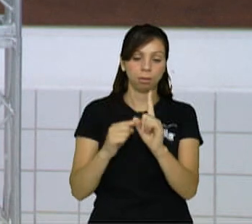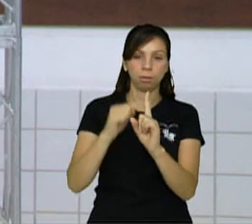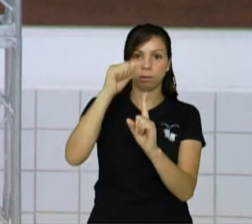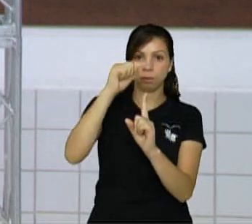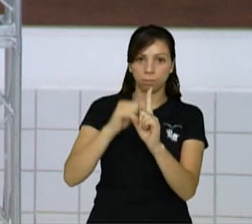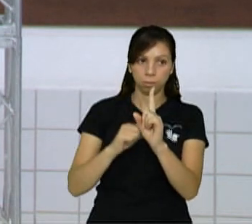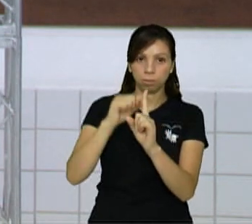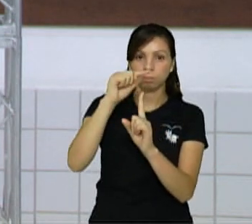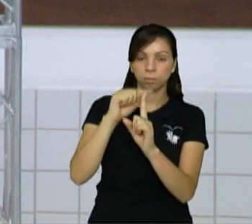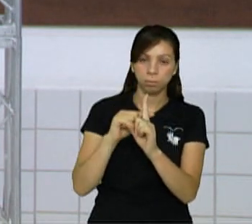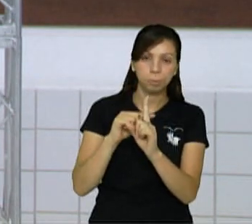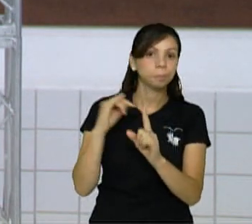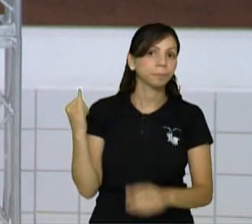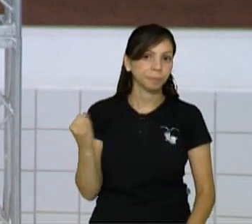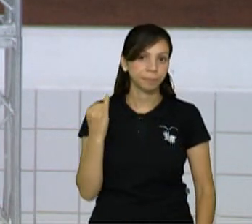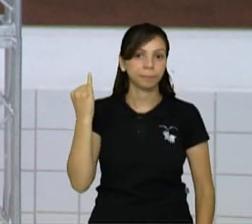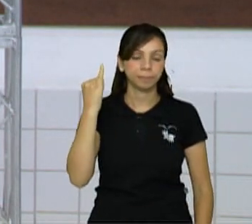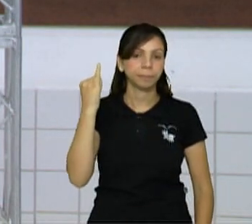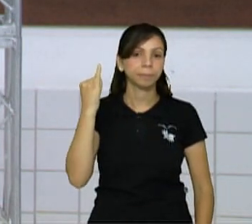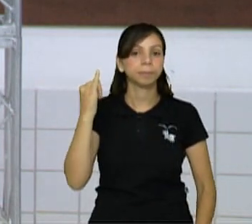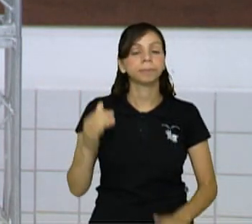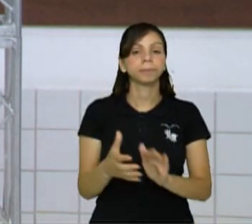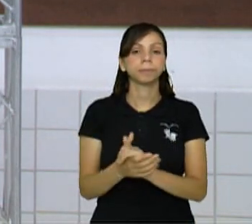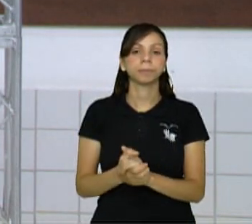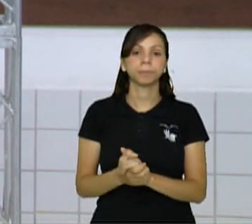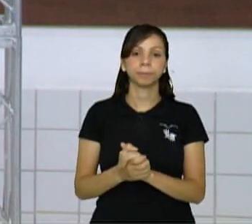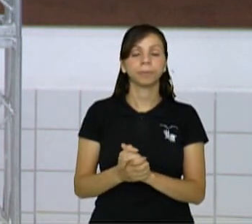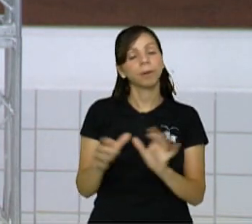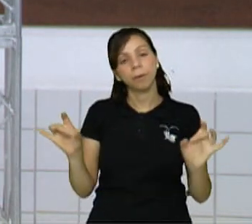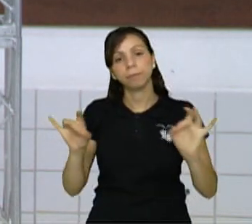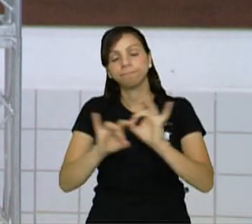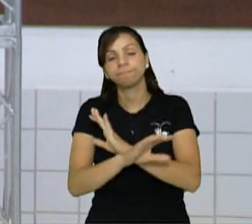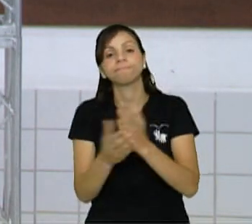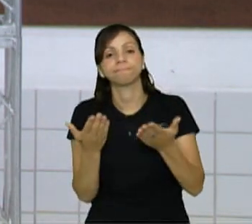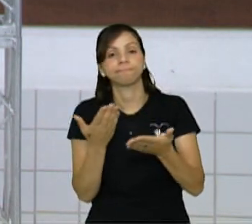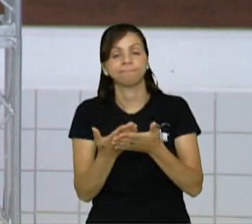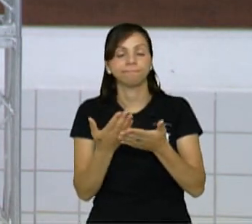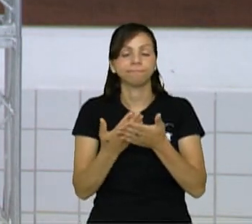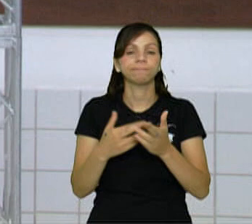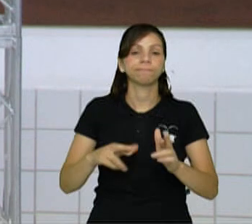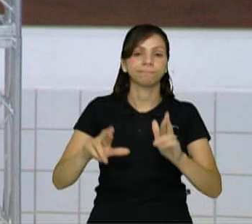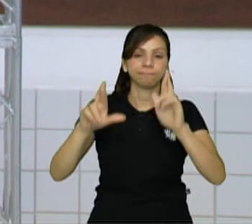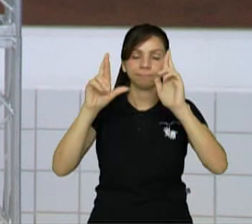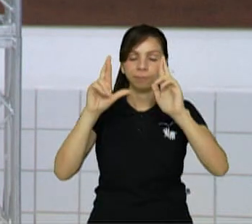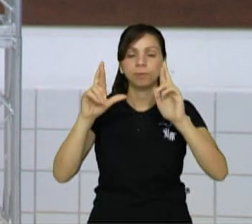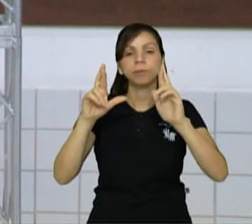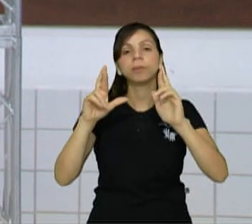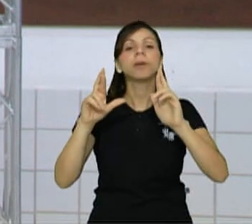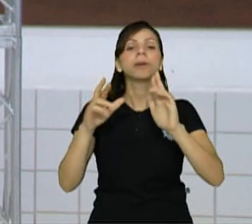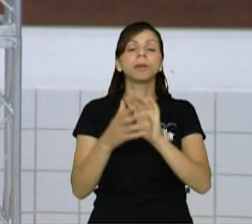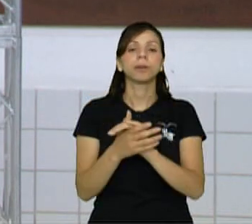elas são de extrema importância. Então, pessoal, com isso eu encerro essa aula, desejando a você muito